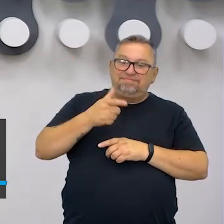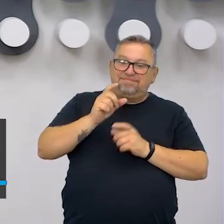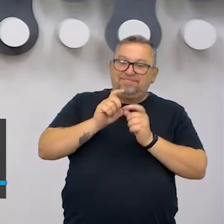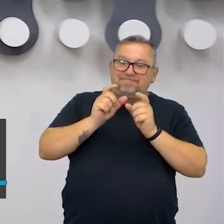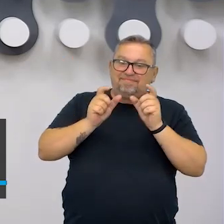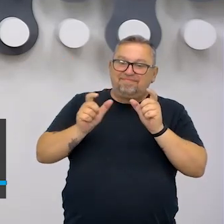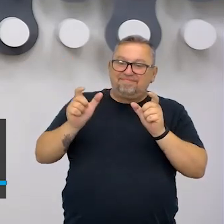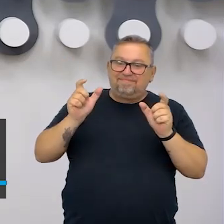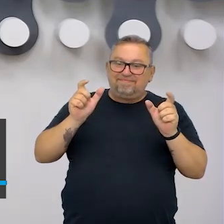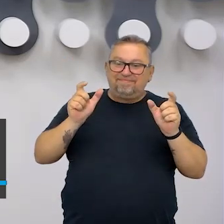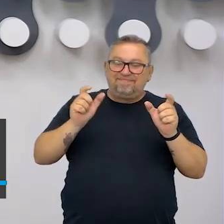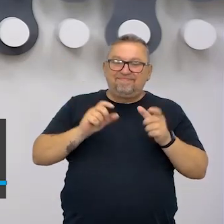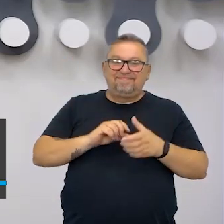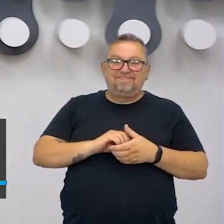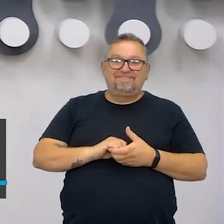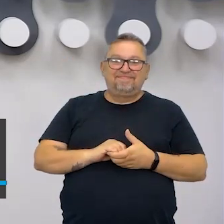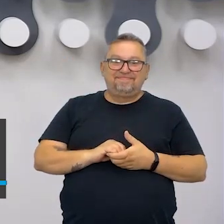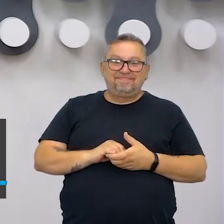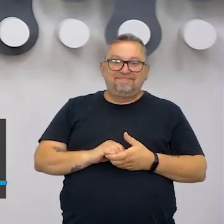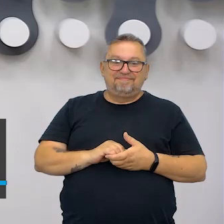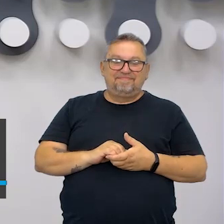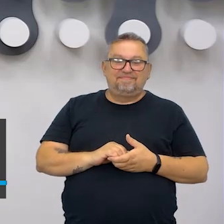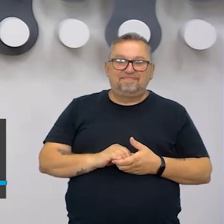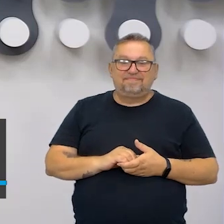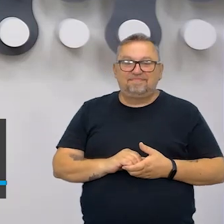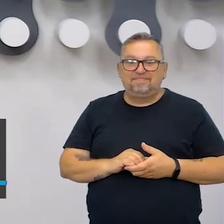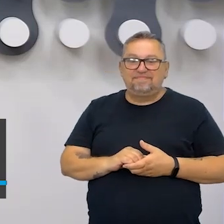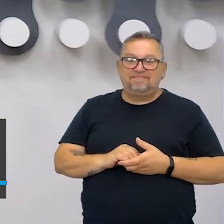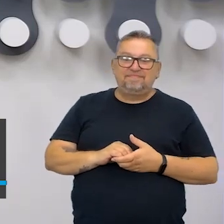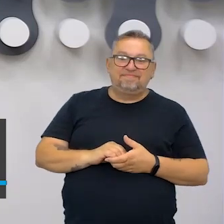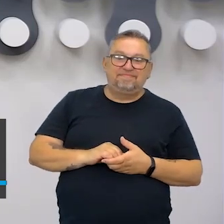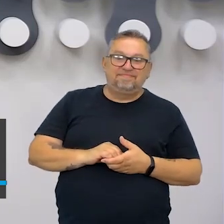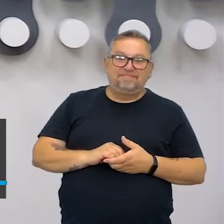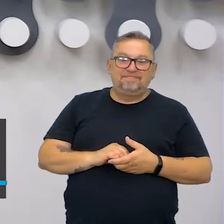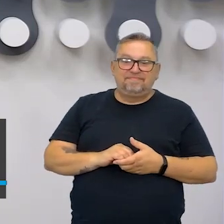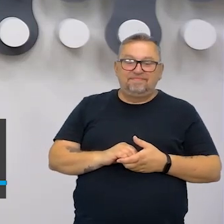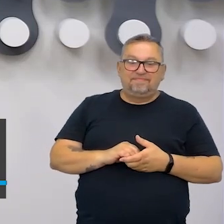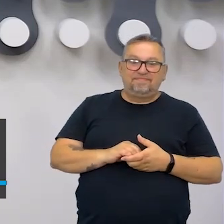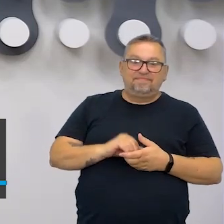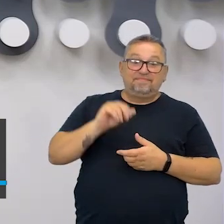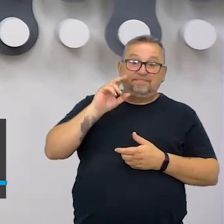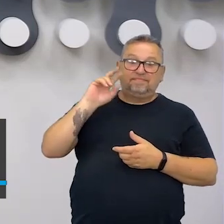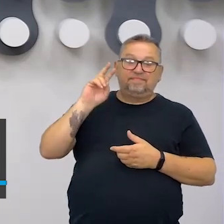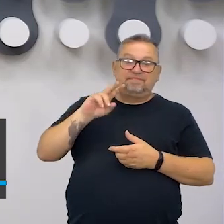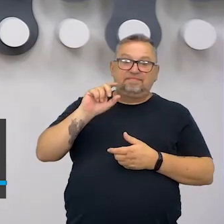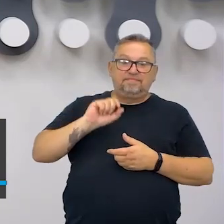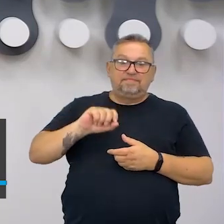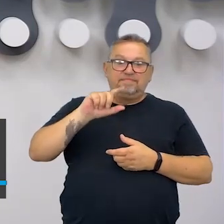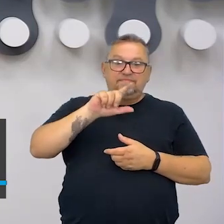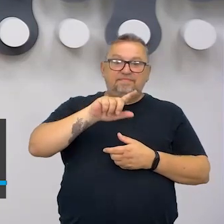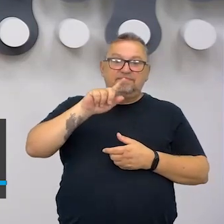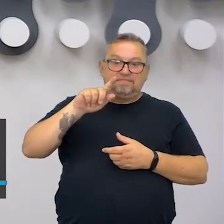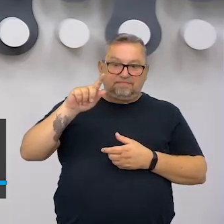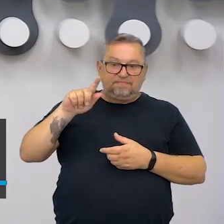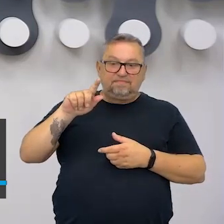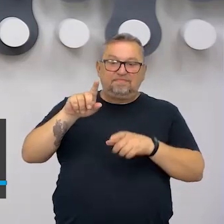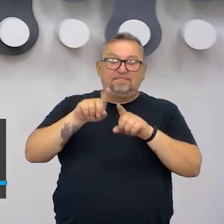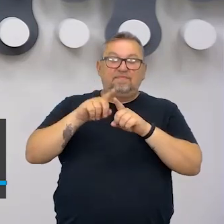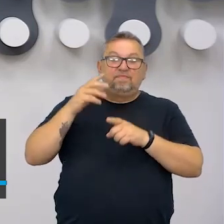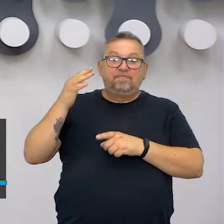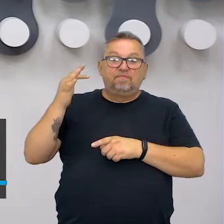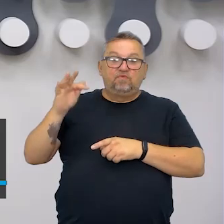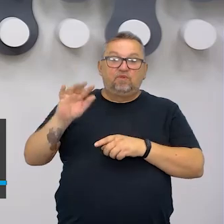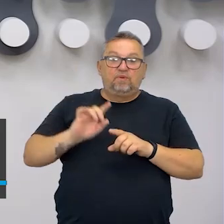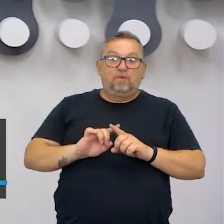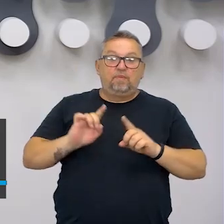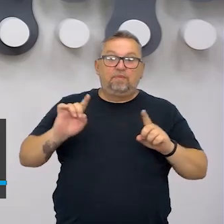falada, escrita, etc., né? Então, pessoal, vejam só que essa linguagem toda francesa, mas aí